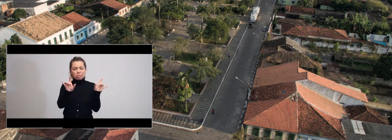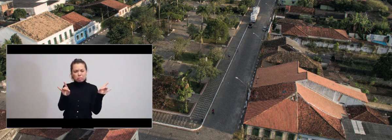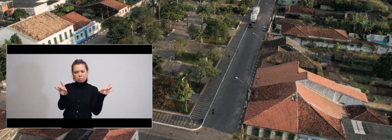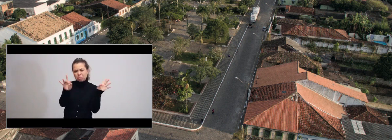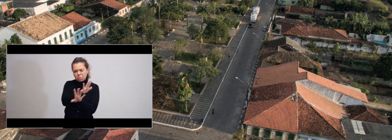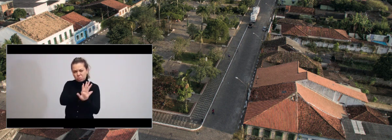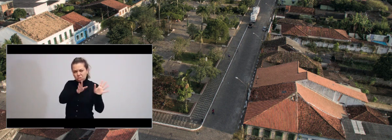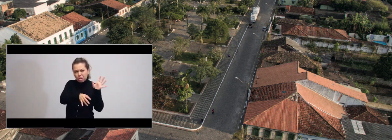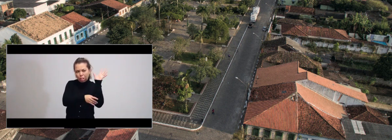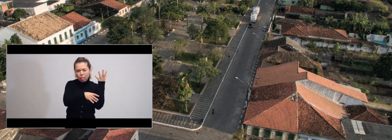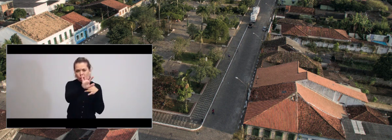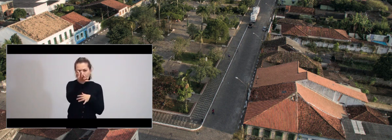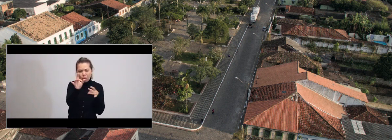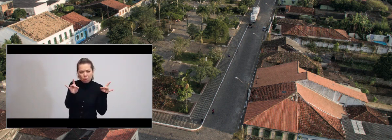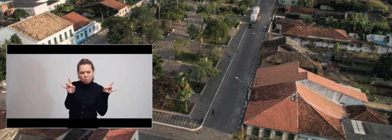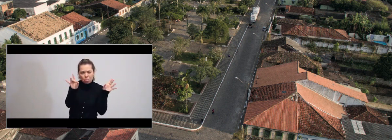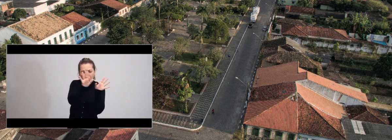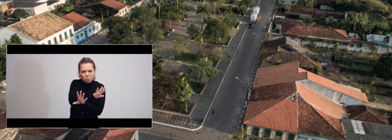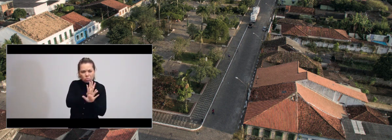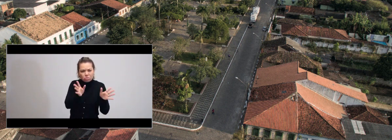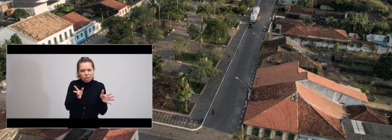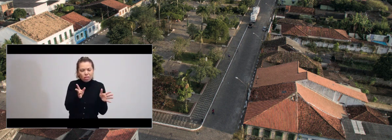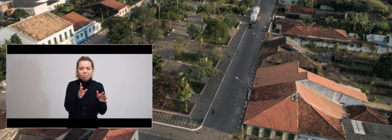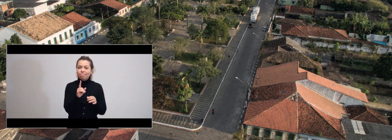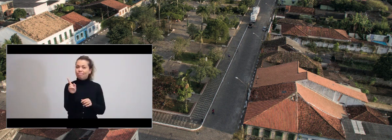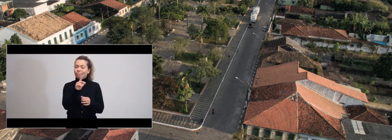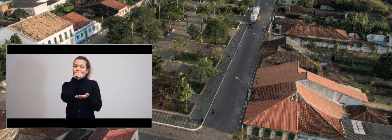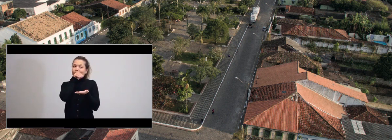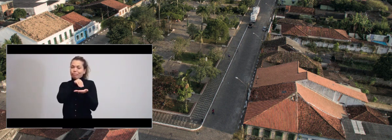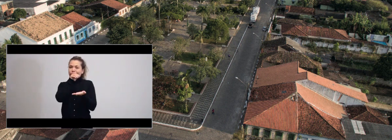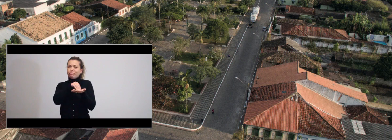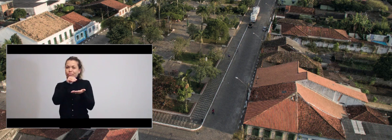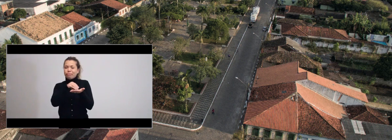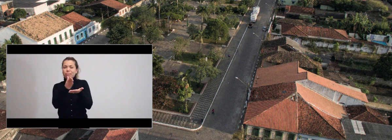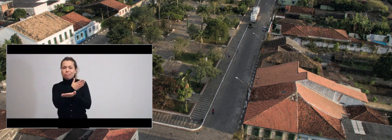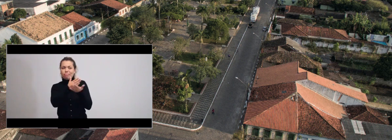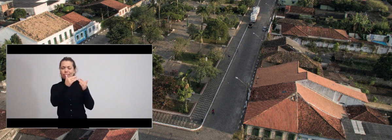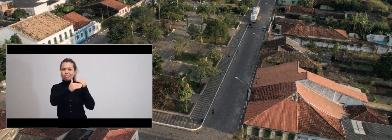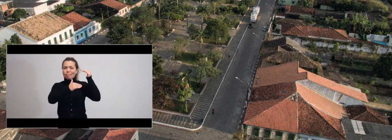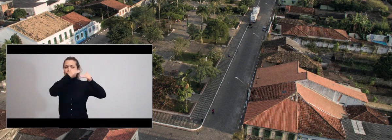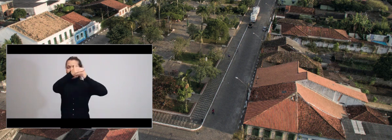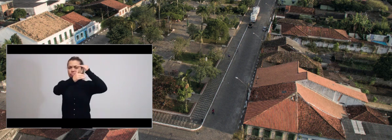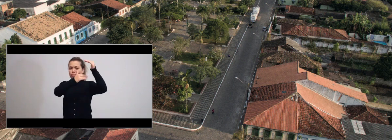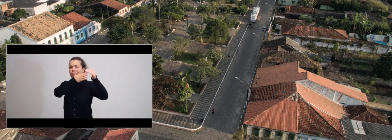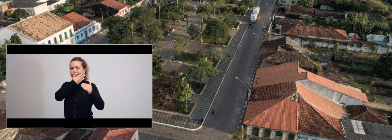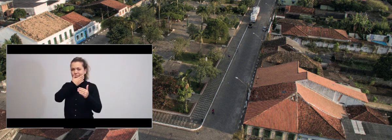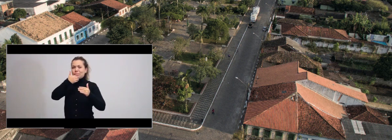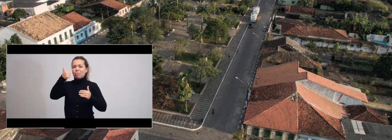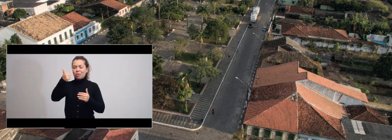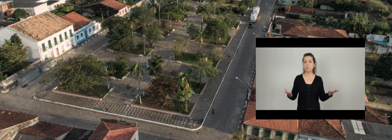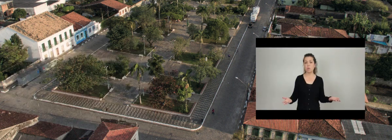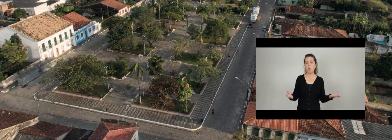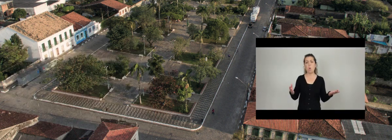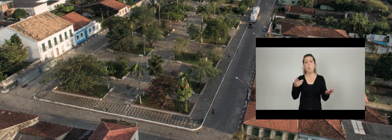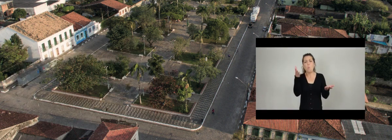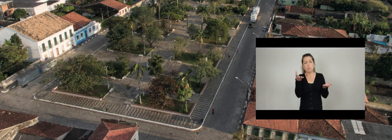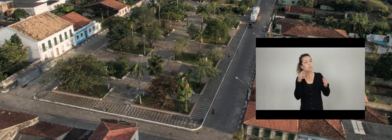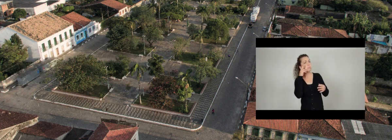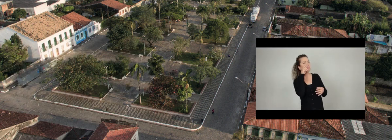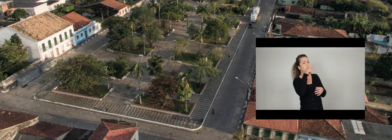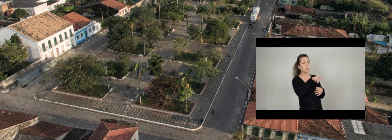de piratas e corsários, comuns na época. Outro fator limitante era a pouca disponibilidade de água de boa qualidade